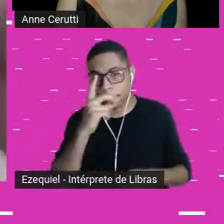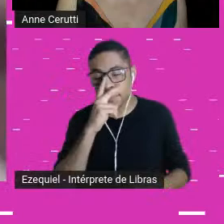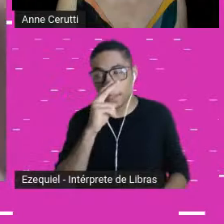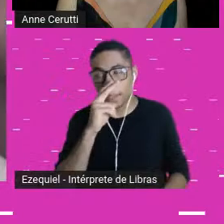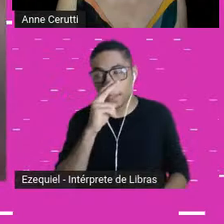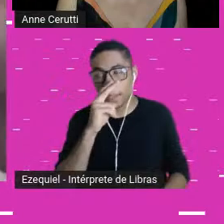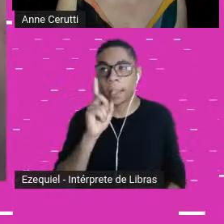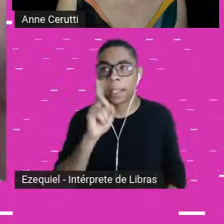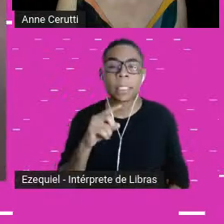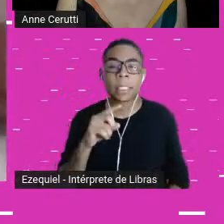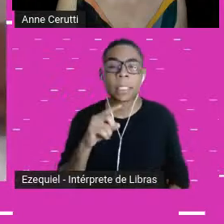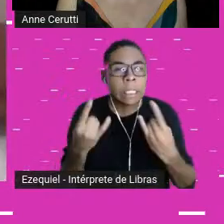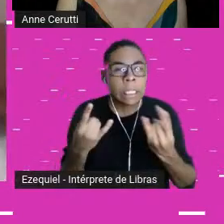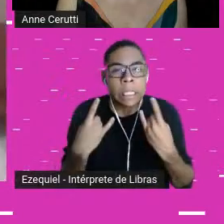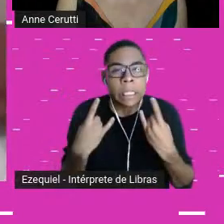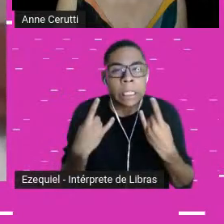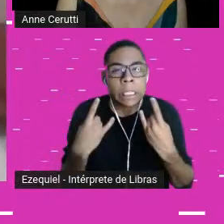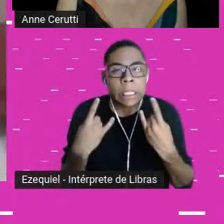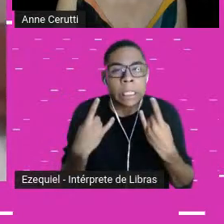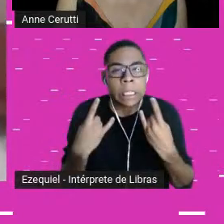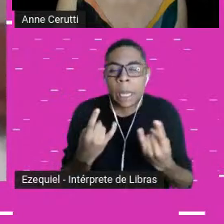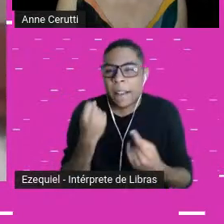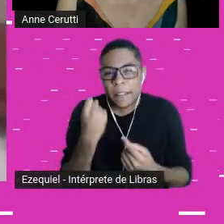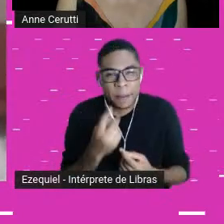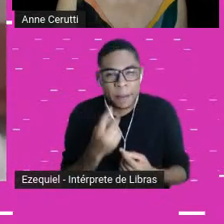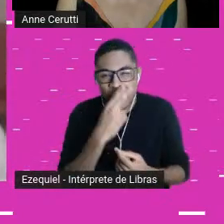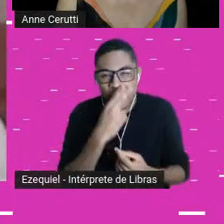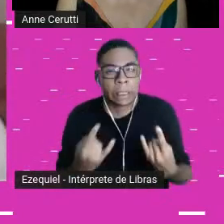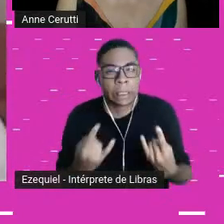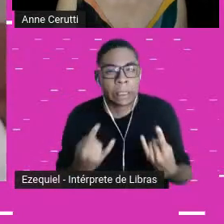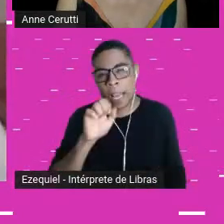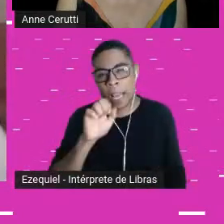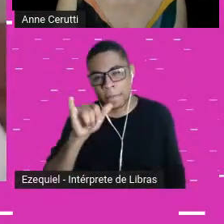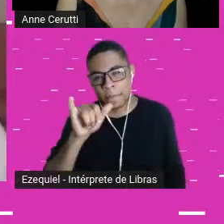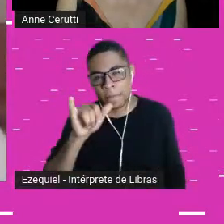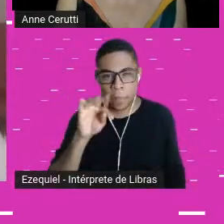me dava essa sensação de que a gente estava o tempo todo ali batendo cabeça, né,